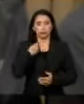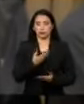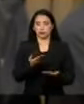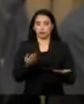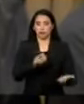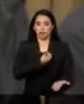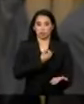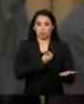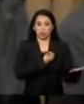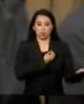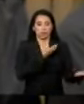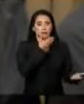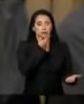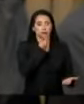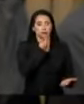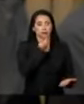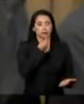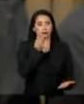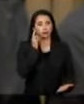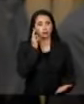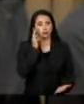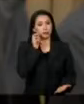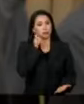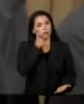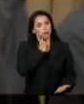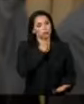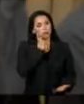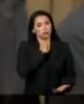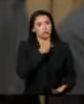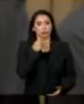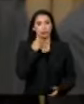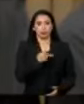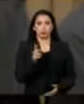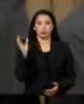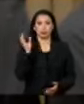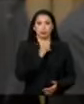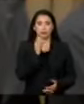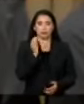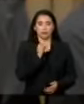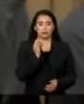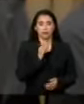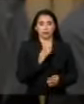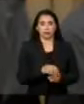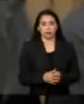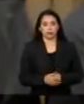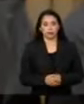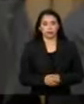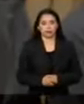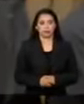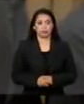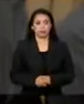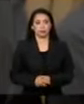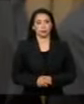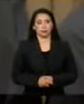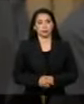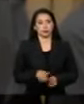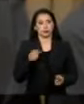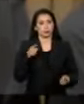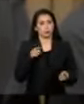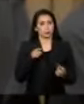senhores e senhoras. Minha fala vai ser breve, portanto, mas bem objetiva.